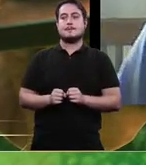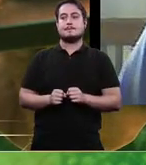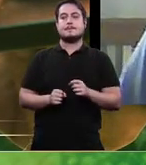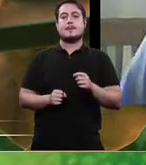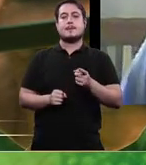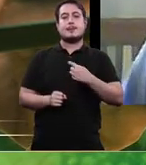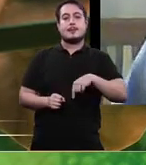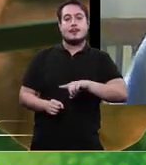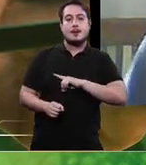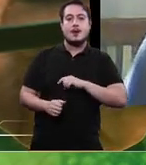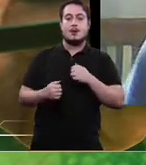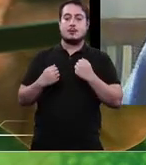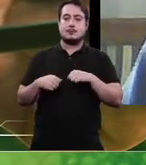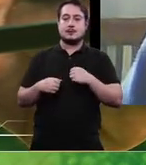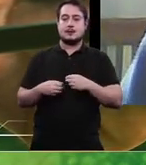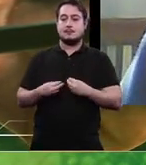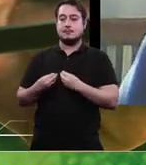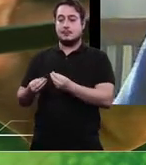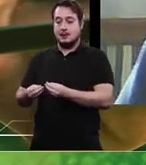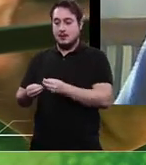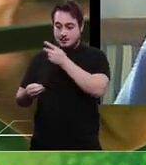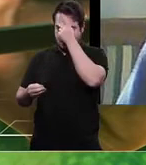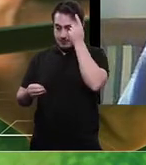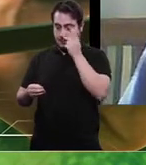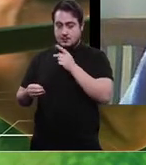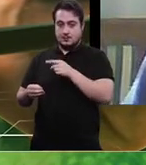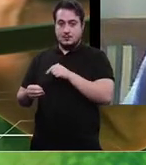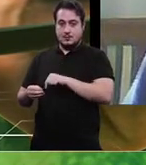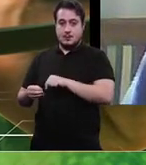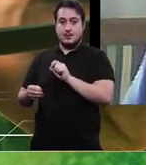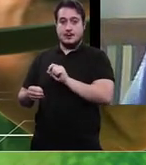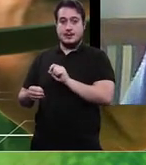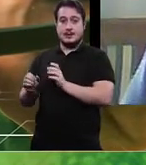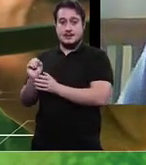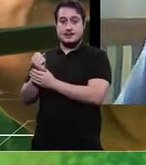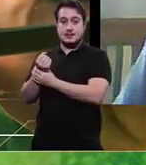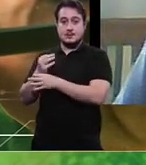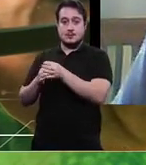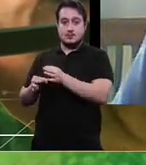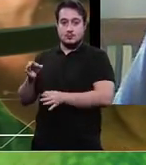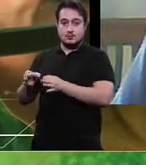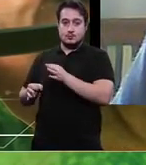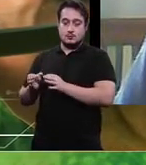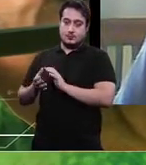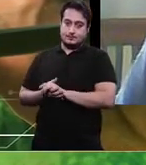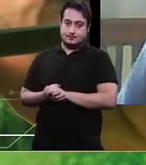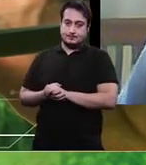gente precisa oferecer ao produtor rural é segurança jurídica. A gente precisa